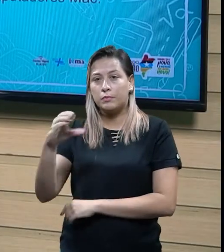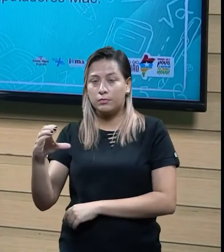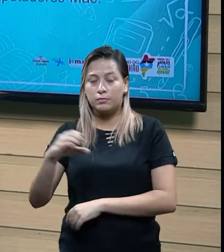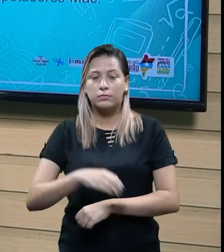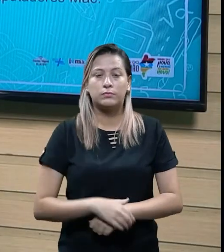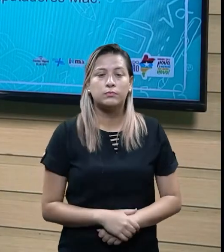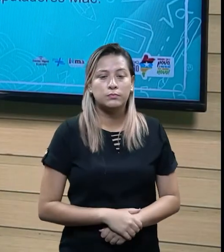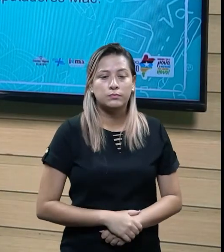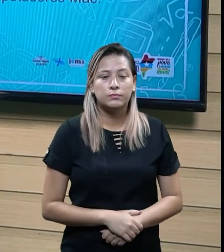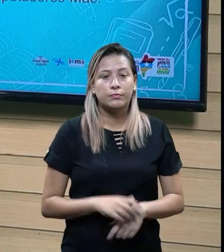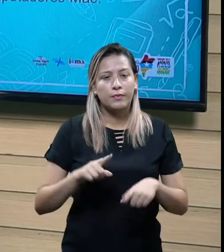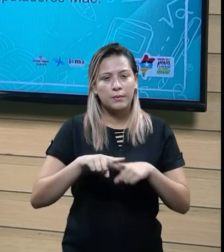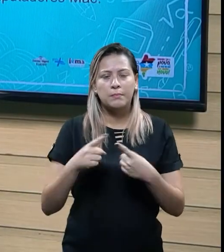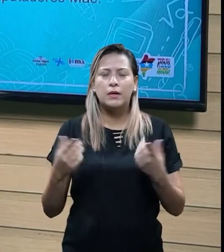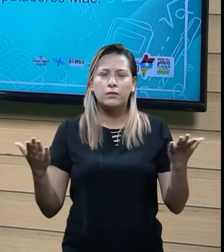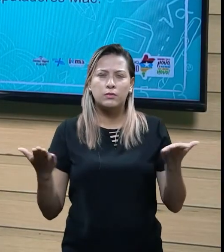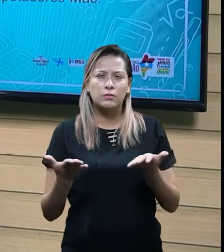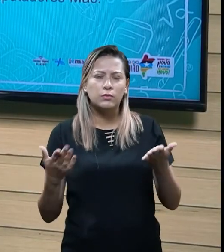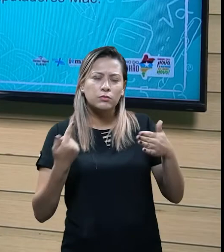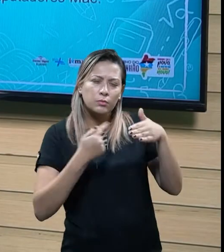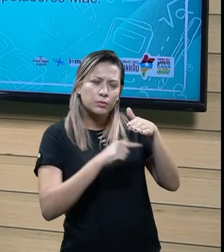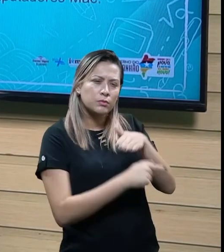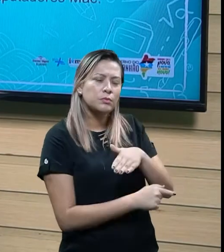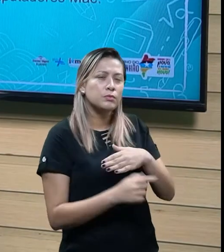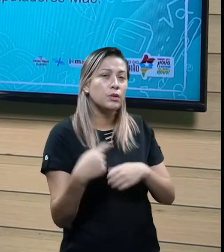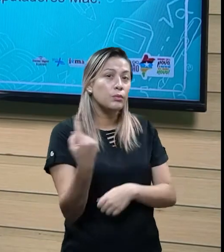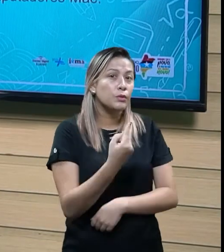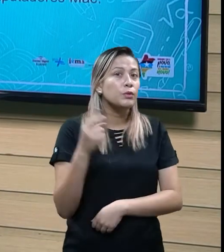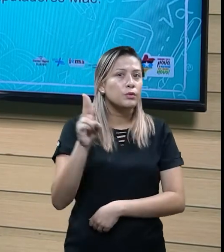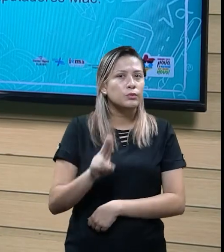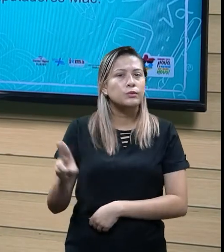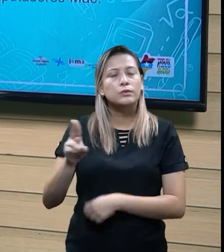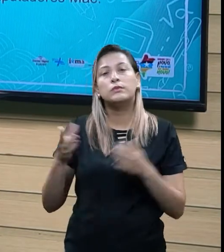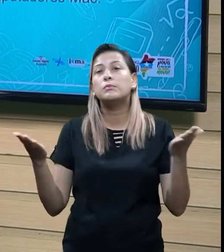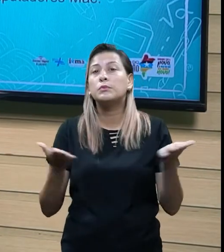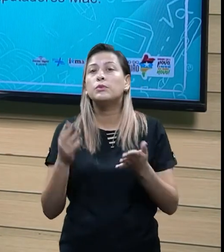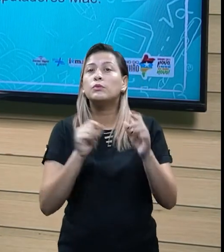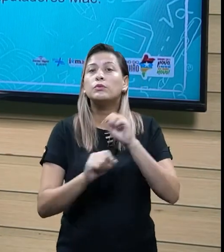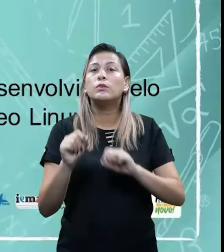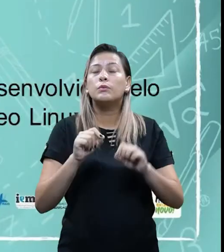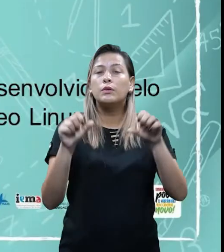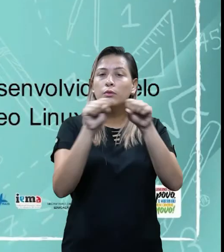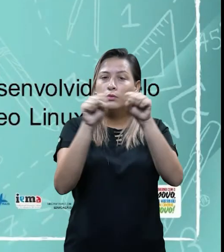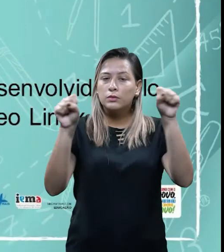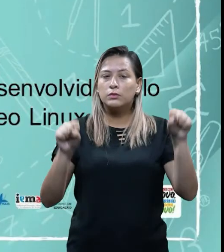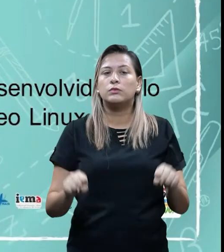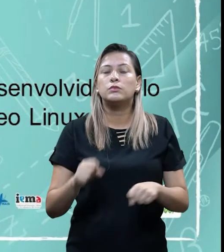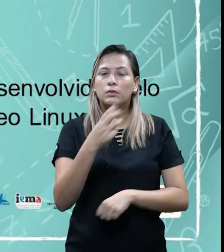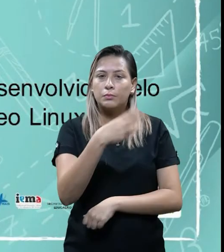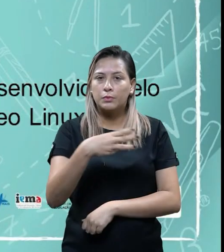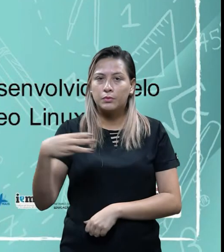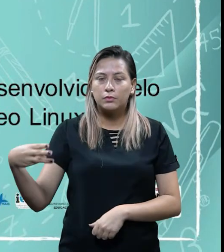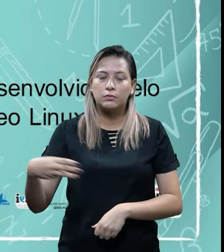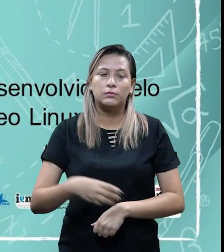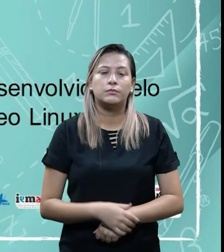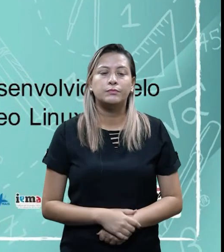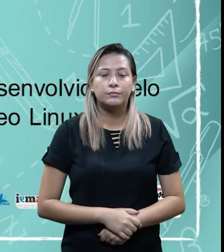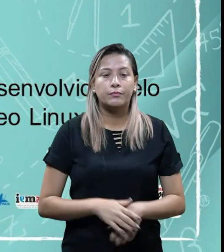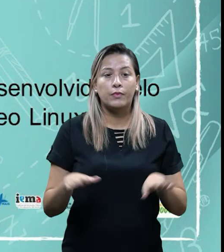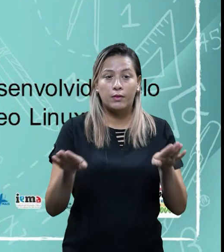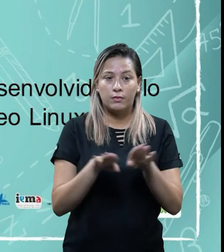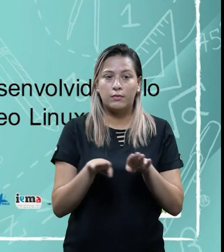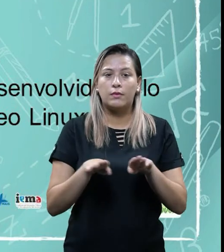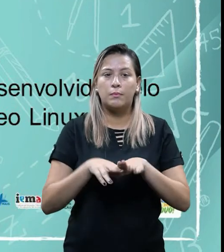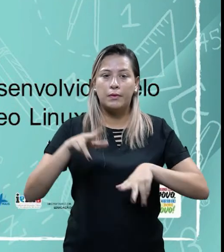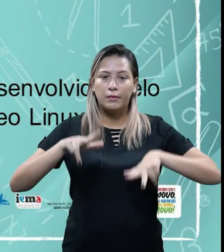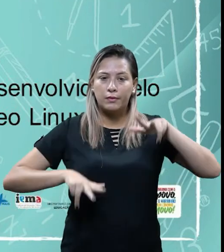mas aqui a gente vai se aprofundar principalmente naquele que a gente utiliza mais, no caso, o sistema Windows. Temos também o